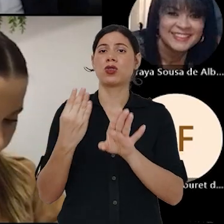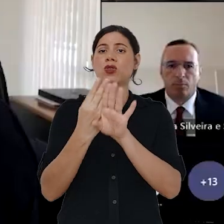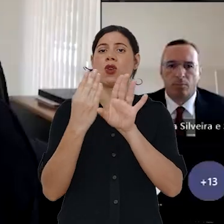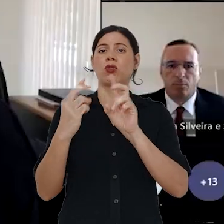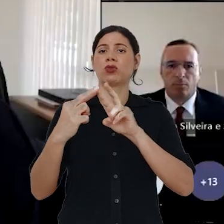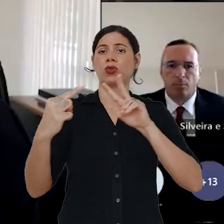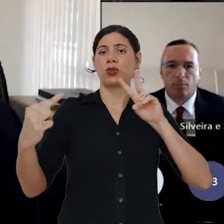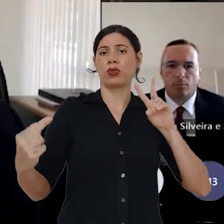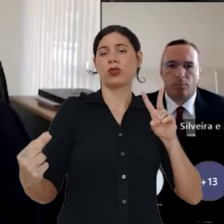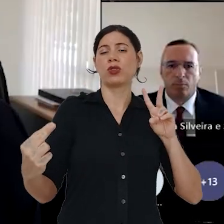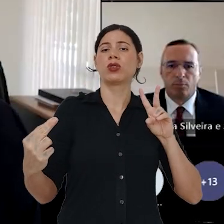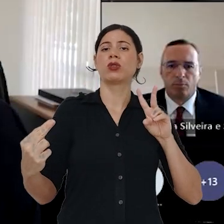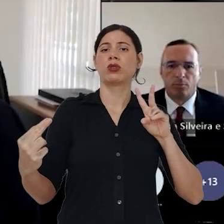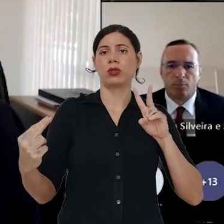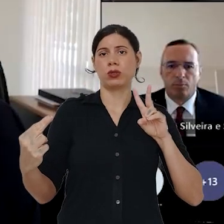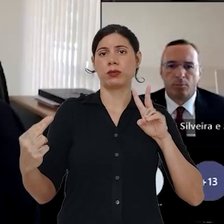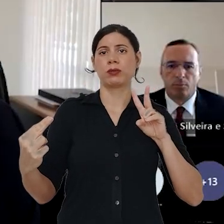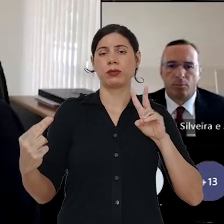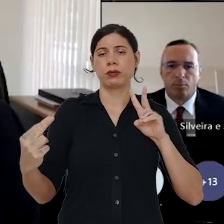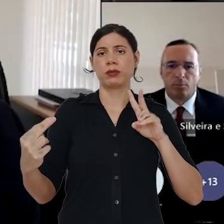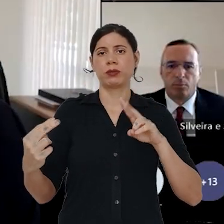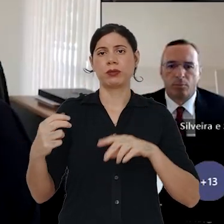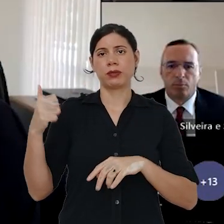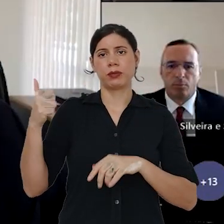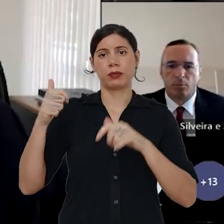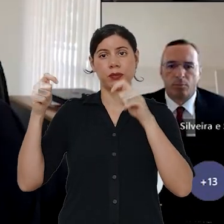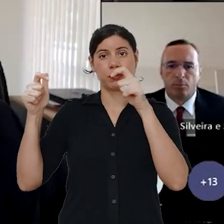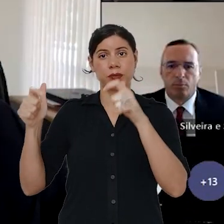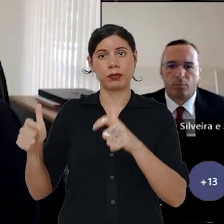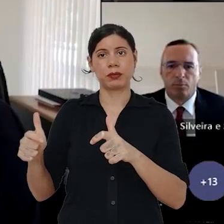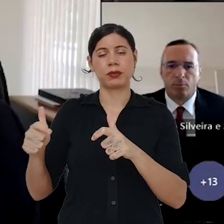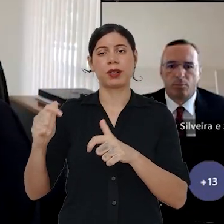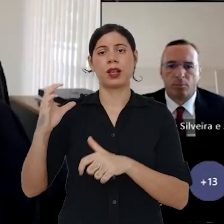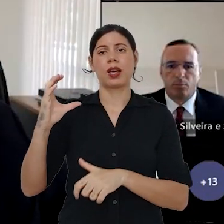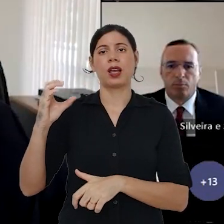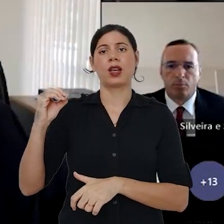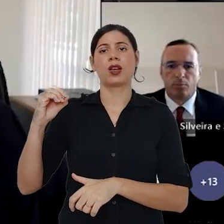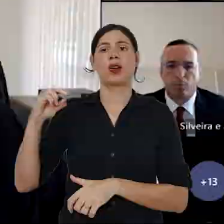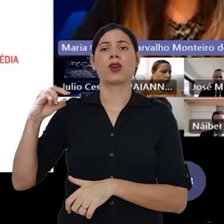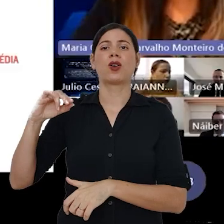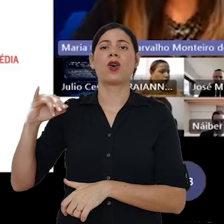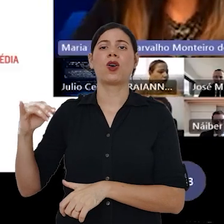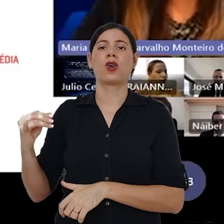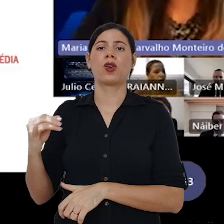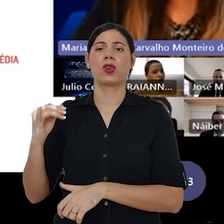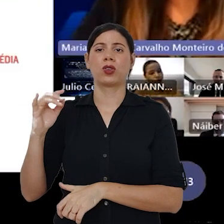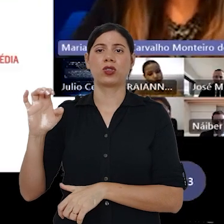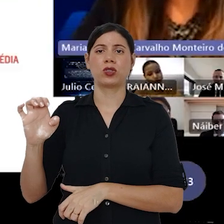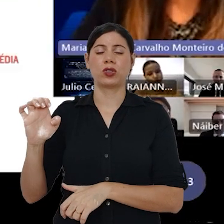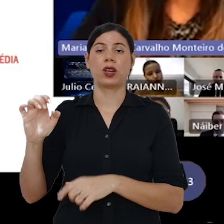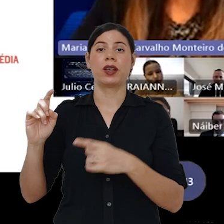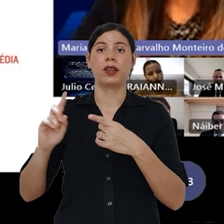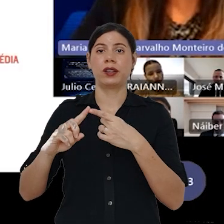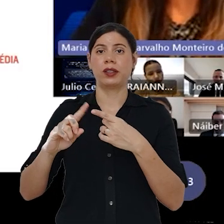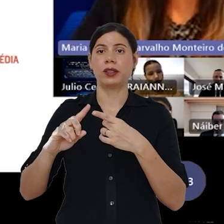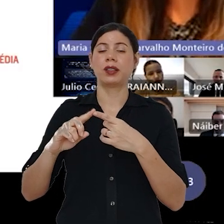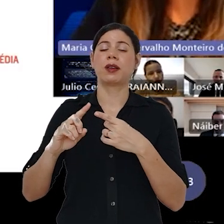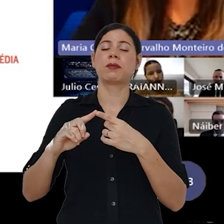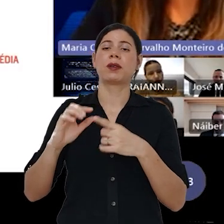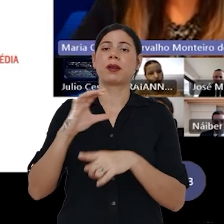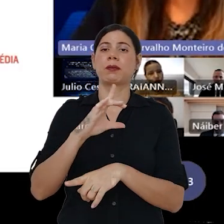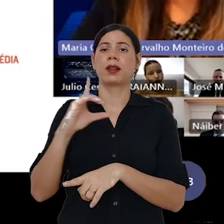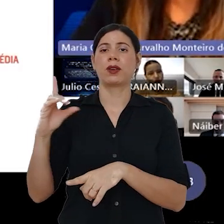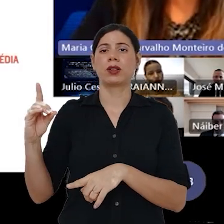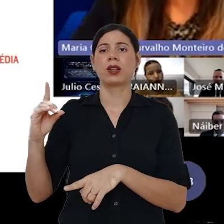virtual realizado pela Corregedoria Regional da Justiça Federal da Primeira Região, a COGER, e pela Coordenação dos Juizados